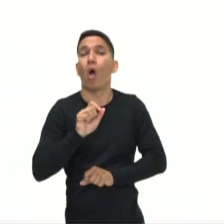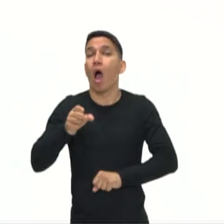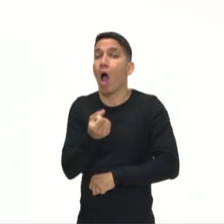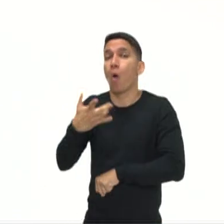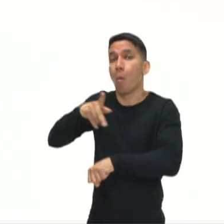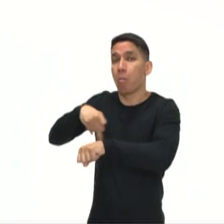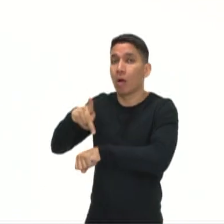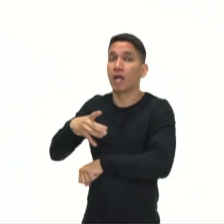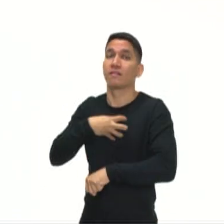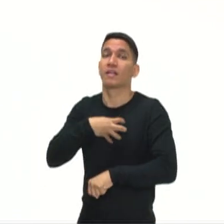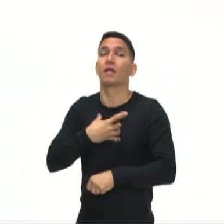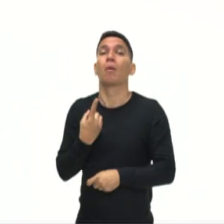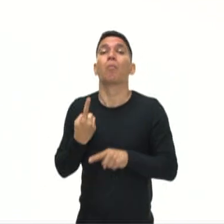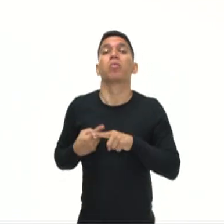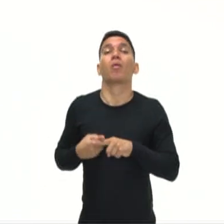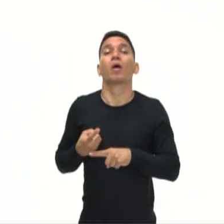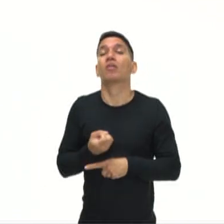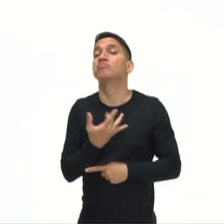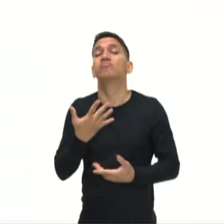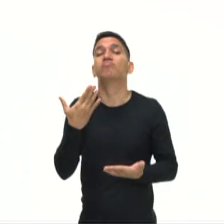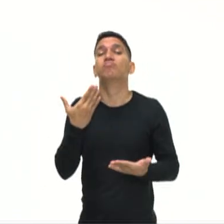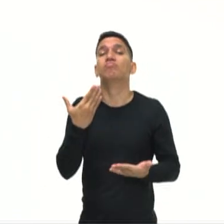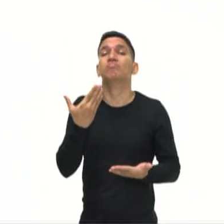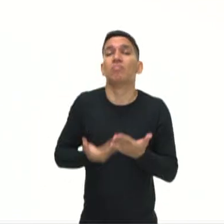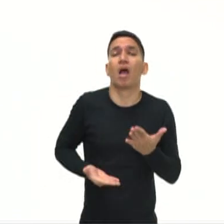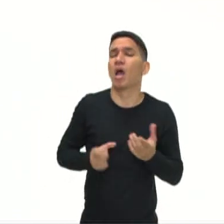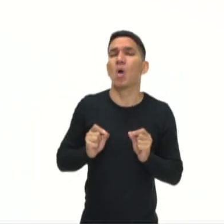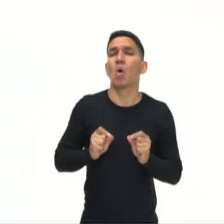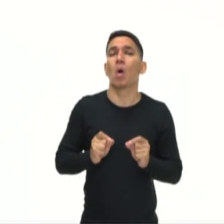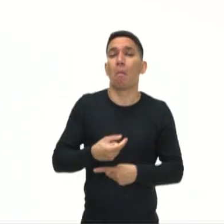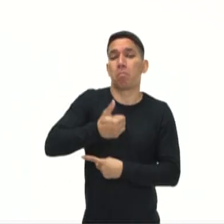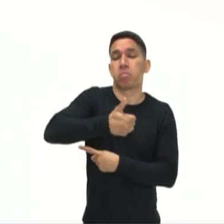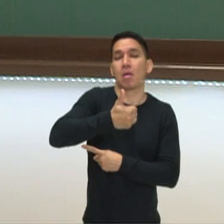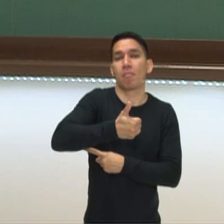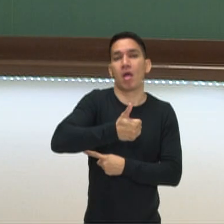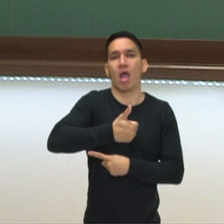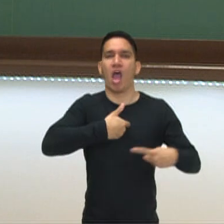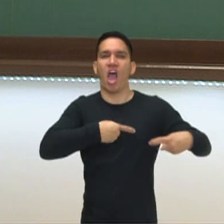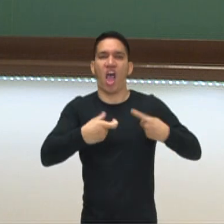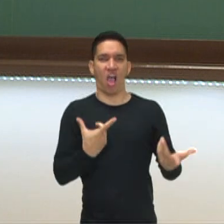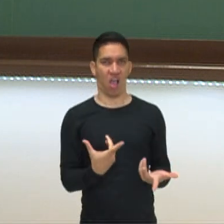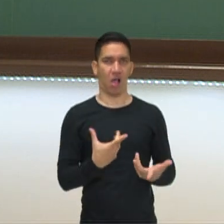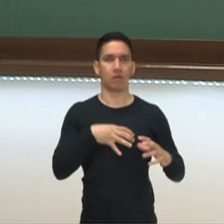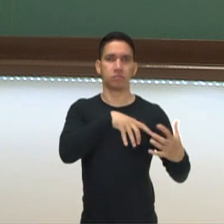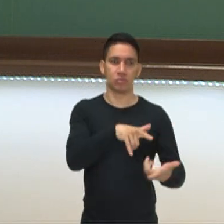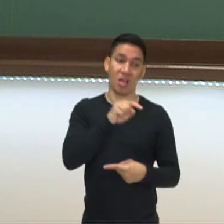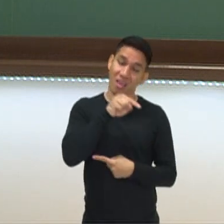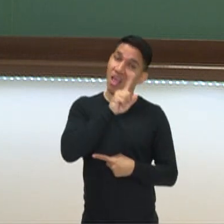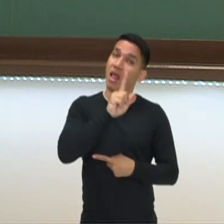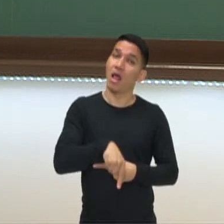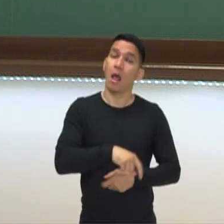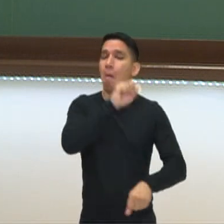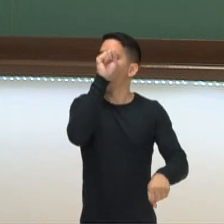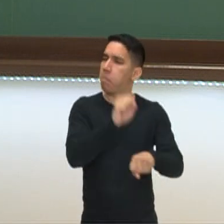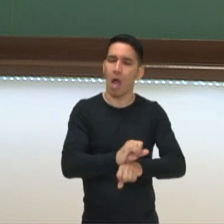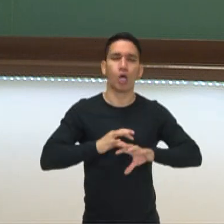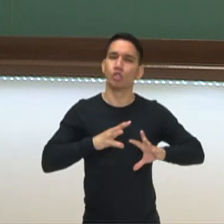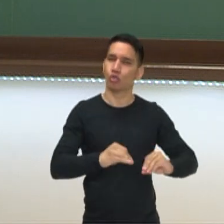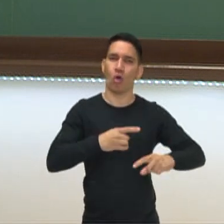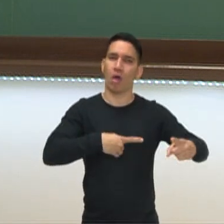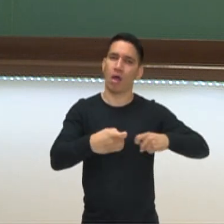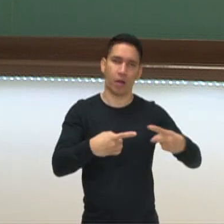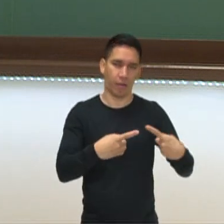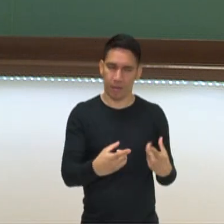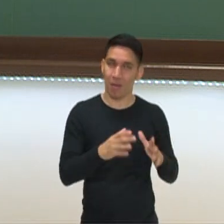a questões mal resolvidas da Primeira Guerra Mundial. Aquela que era para ser a guerra para acabar com todas as guerras, mas